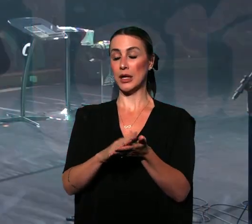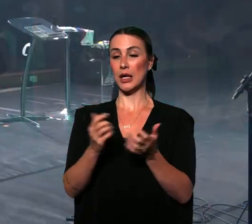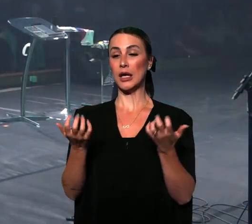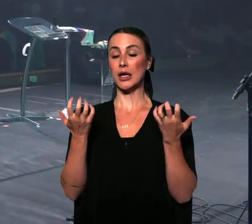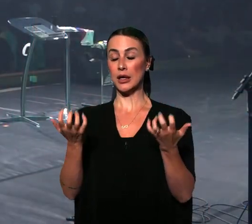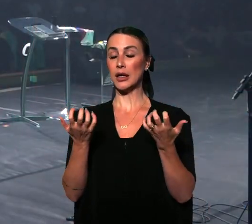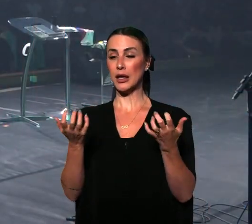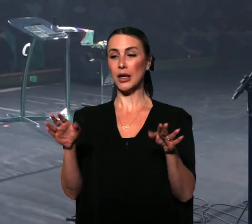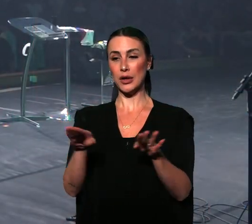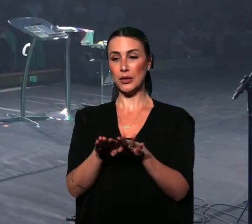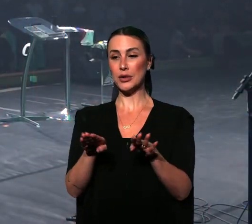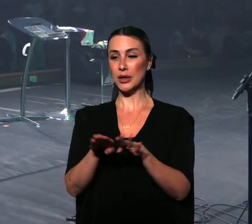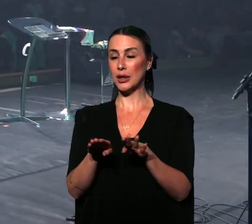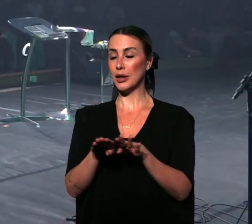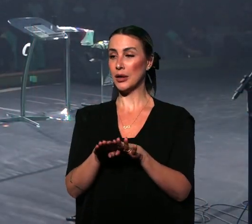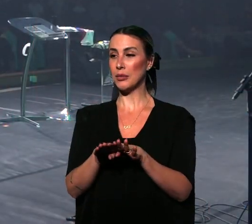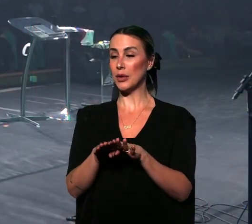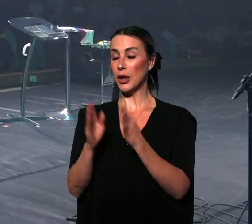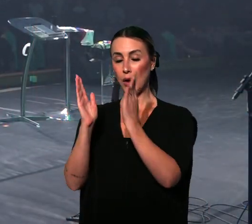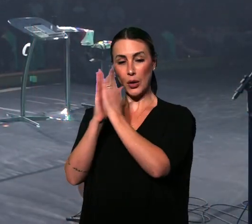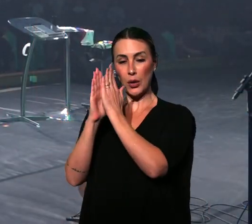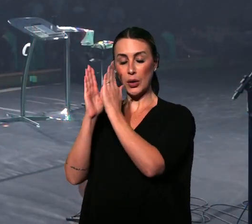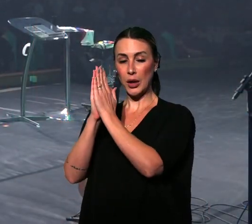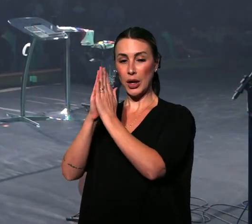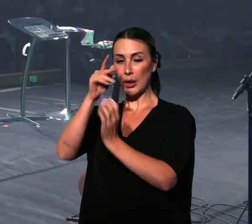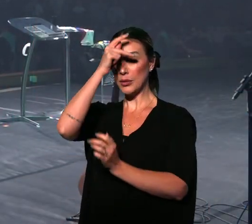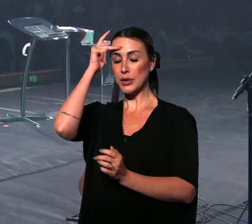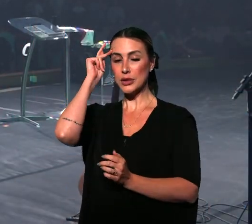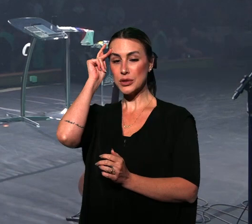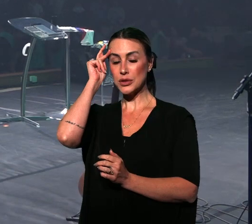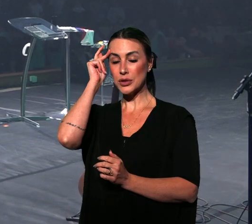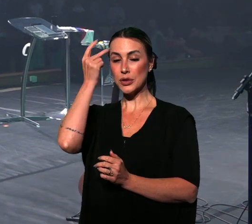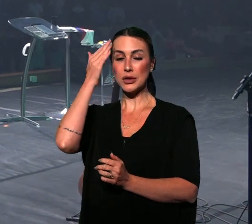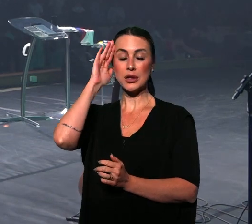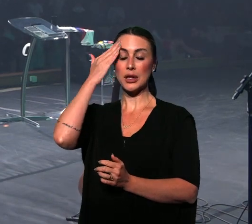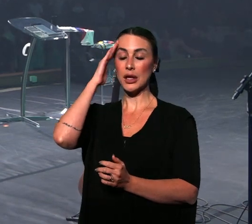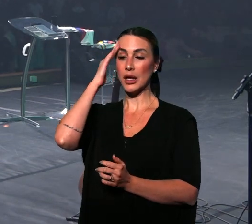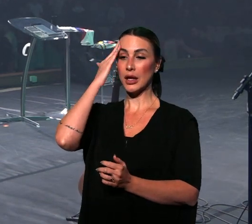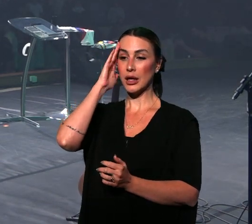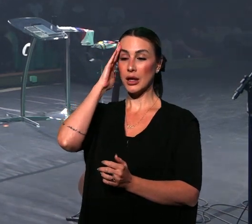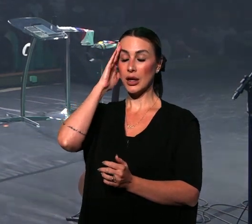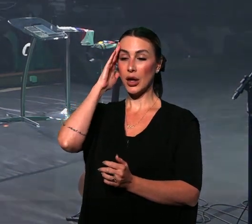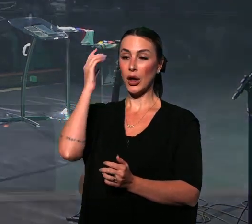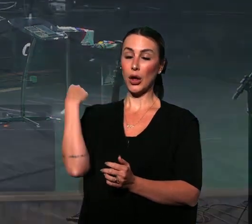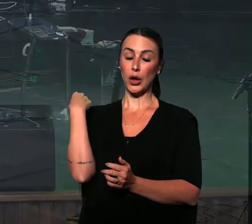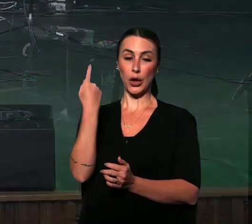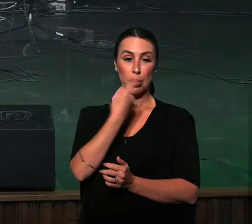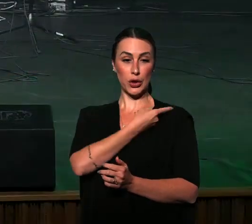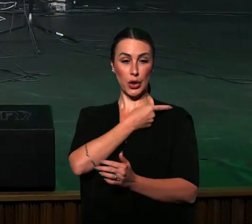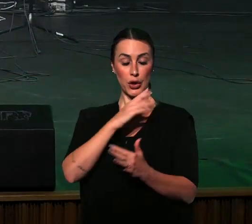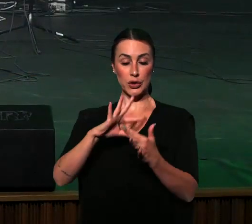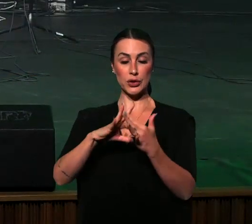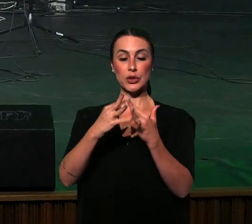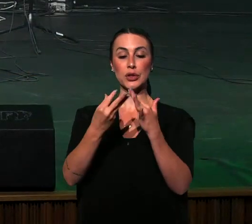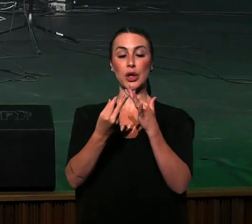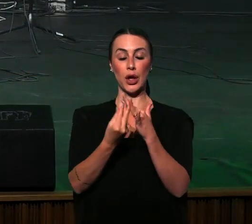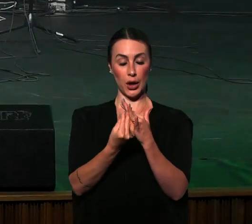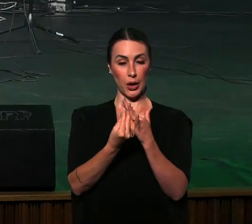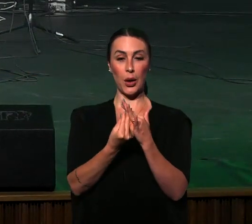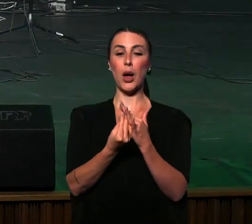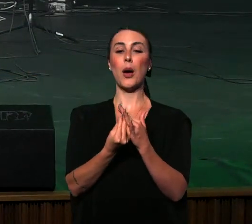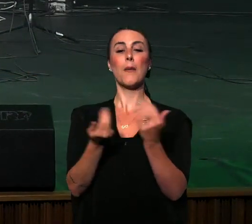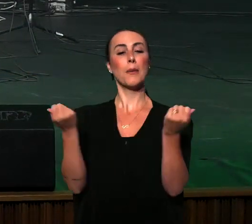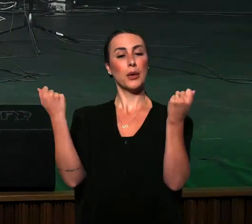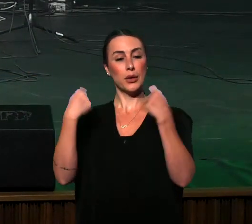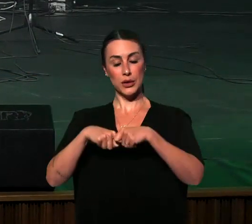entenderam algo novo do Senhor, de que é possível sim, através da igreja, viver em unidade, caminhar